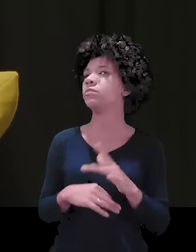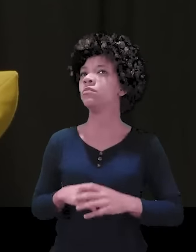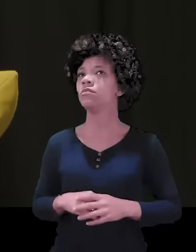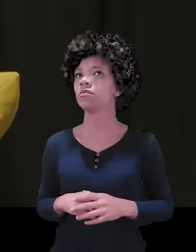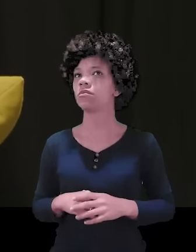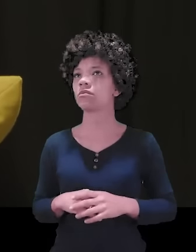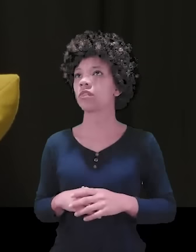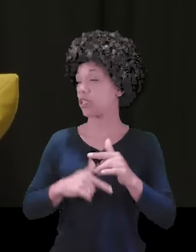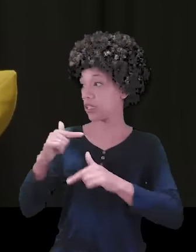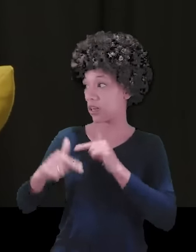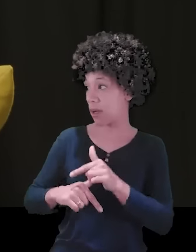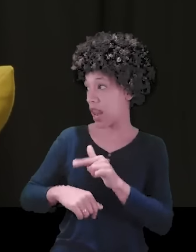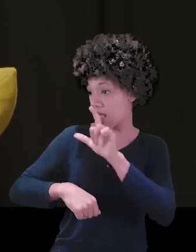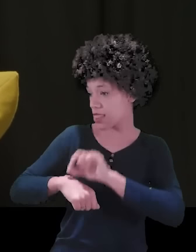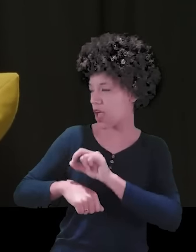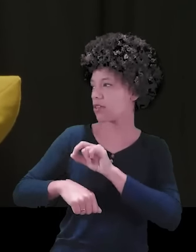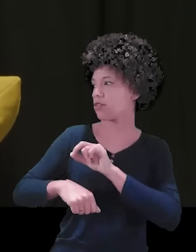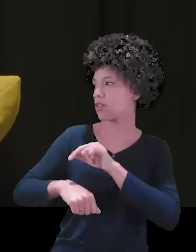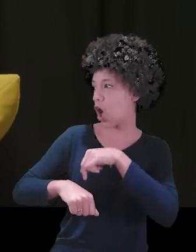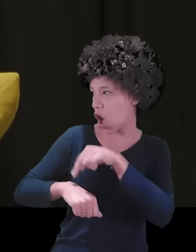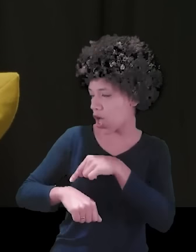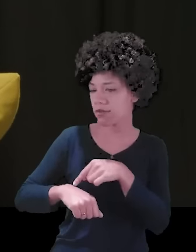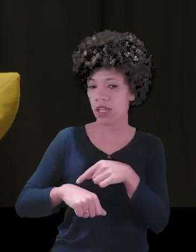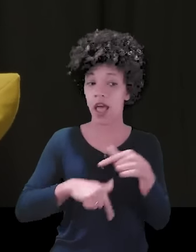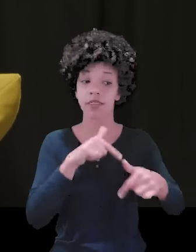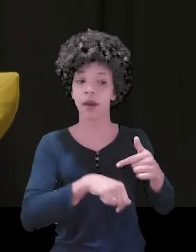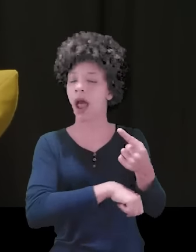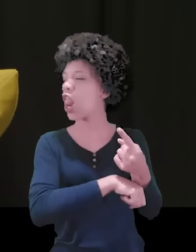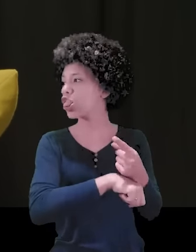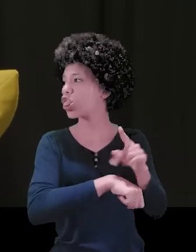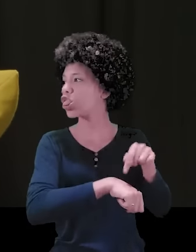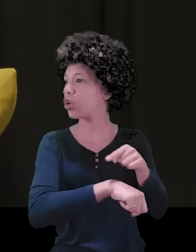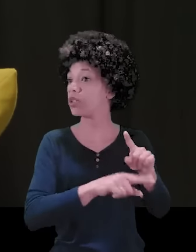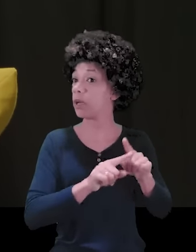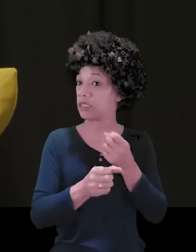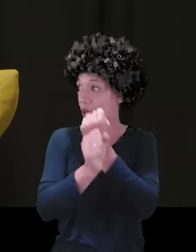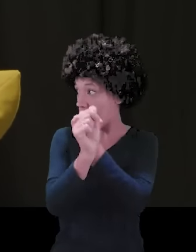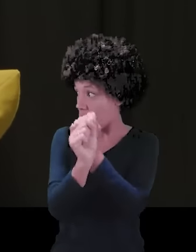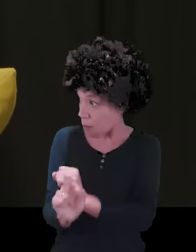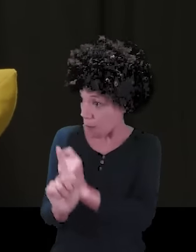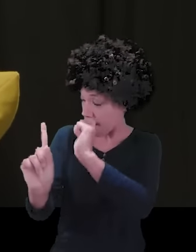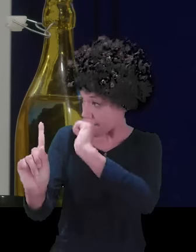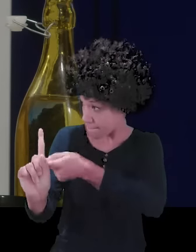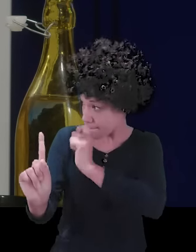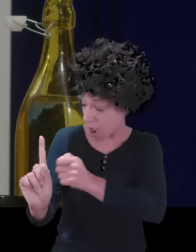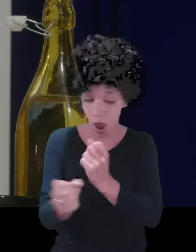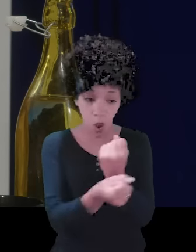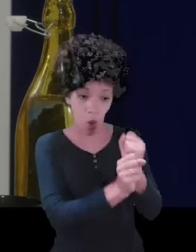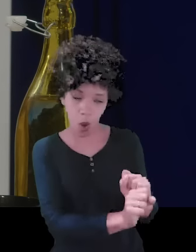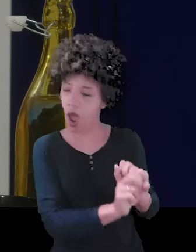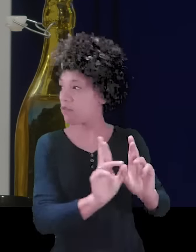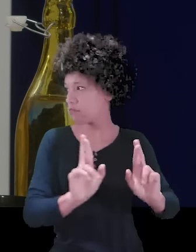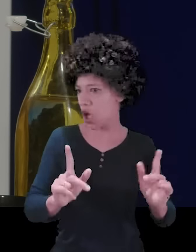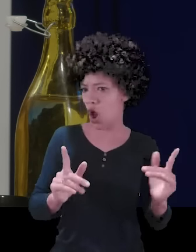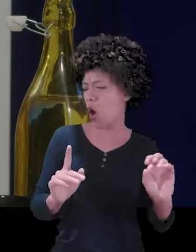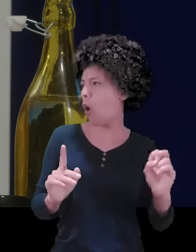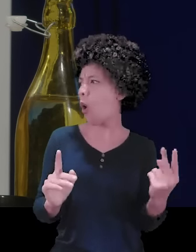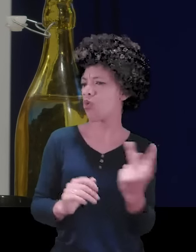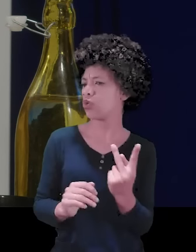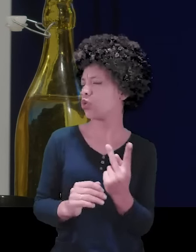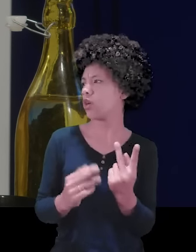é para trabalhar 10 horas a trabalhar doze a ação mas é diferente do que ao trabalho escravo ou você põe no mesmo lugar não é diferente